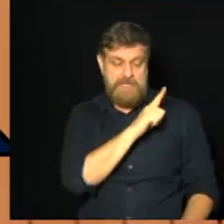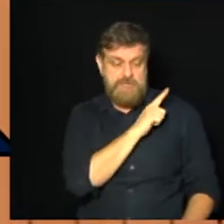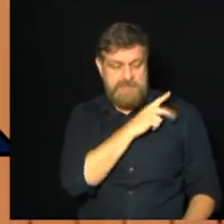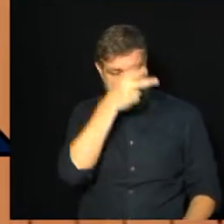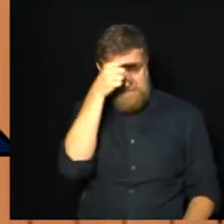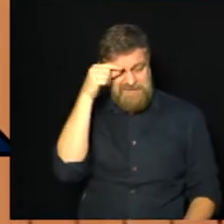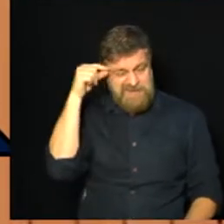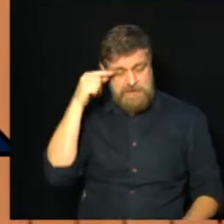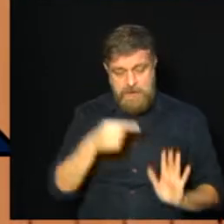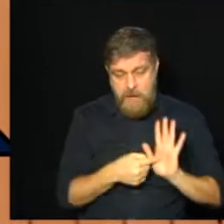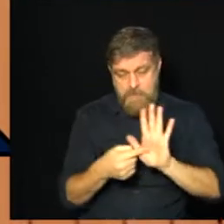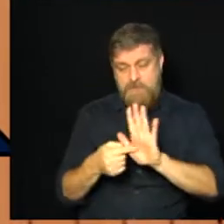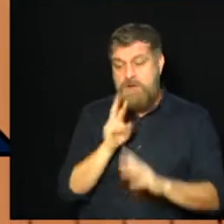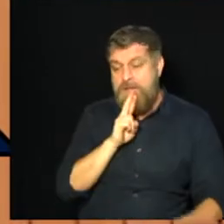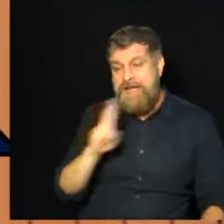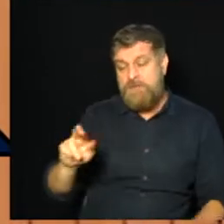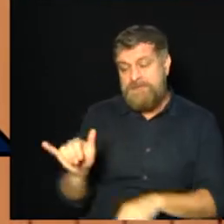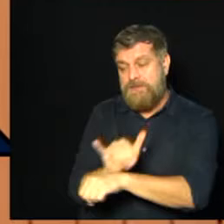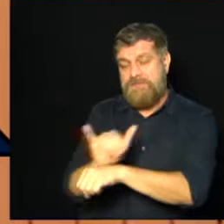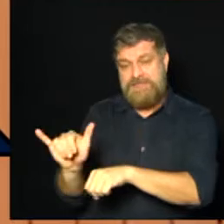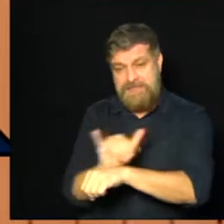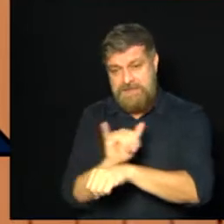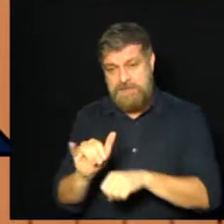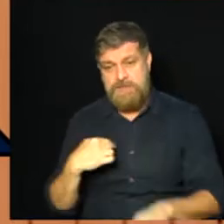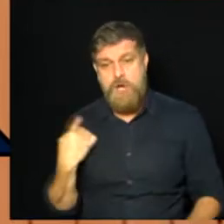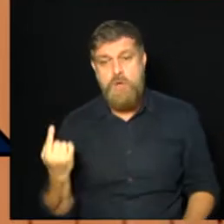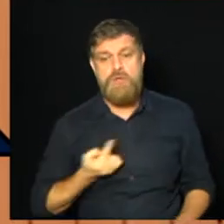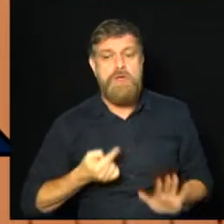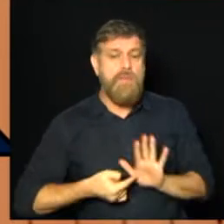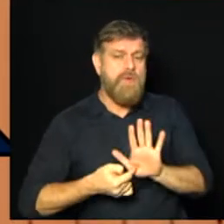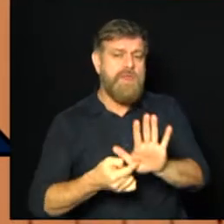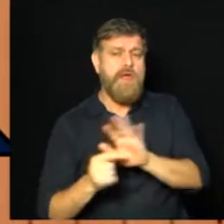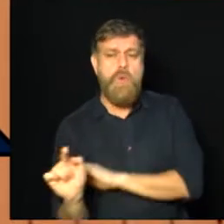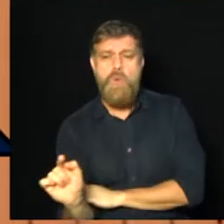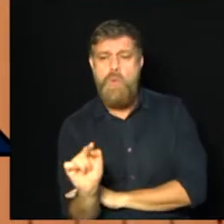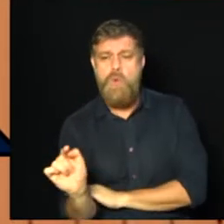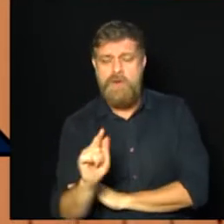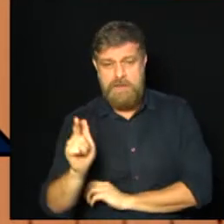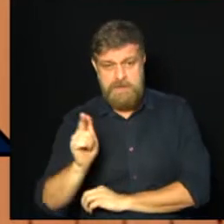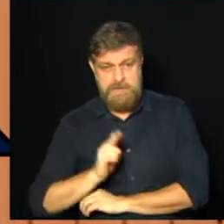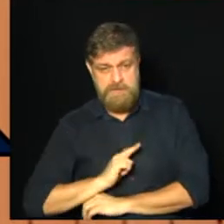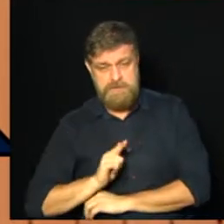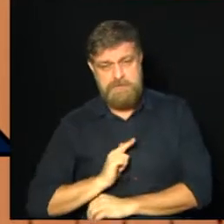como uma resposta a isso. Nós apontávamos que havia